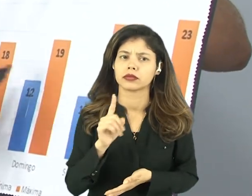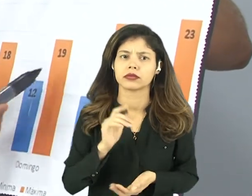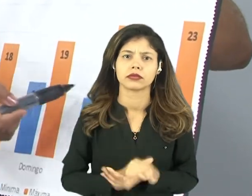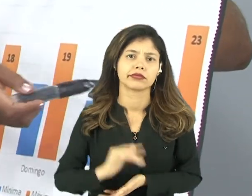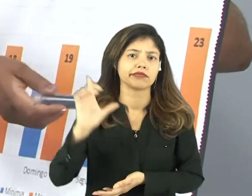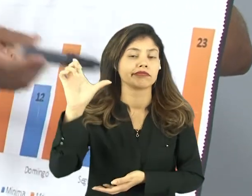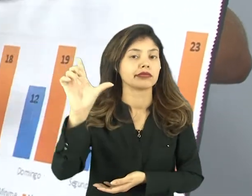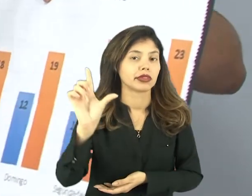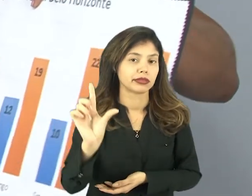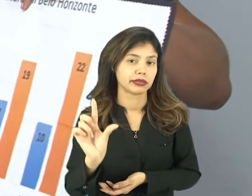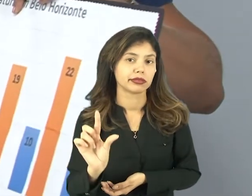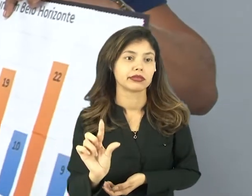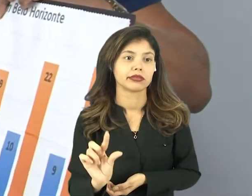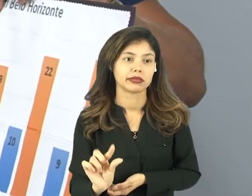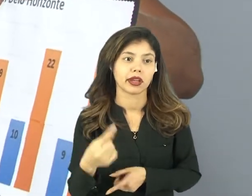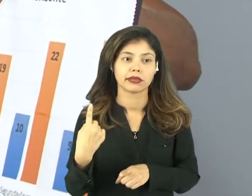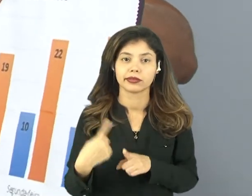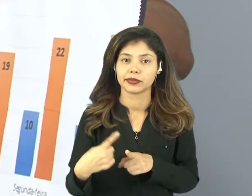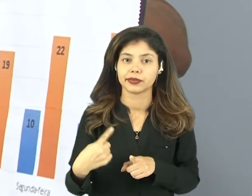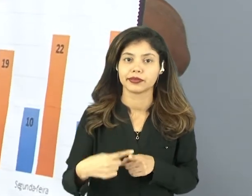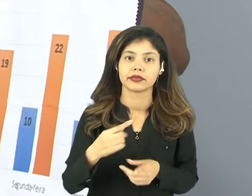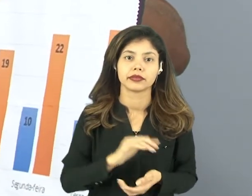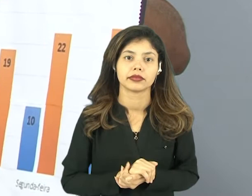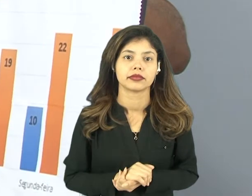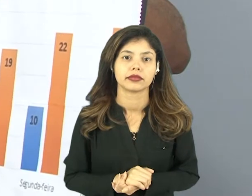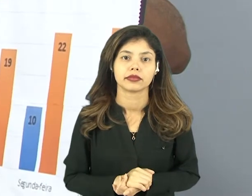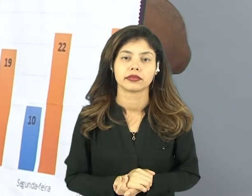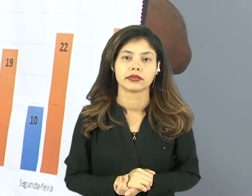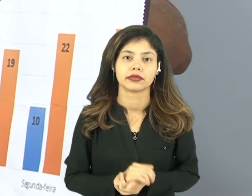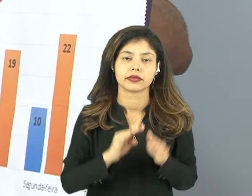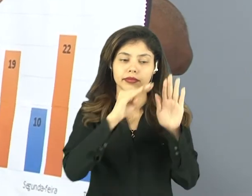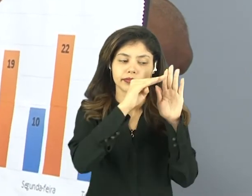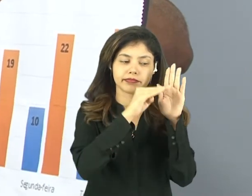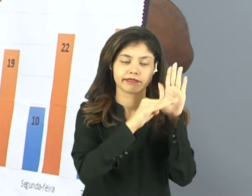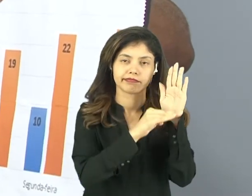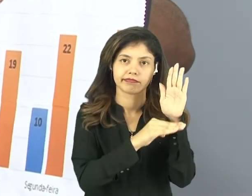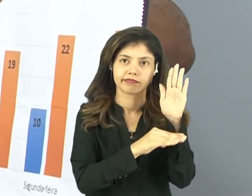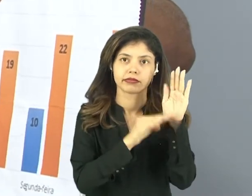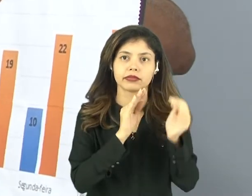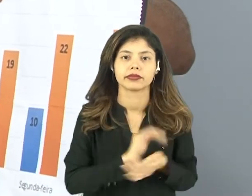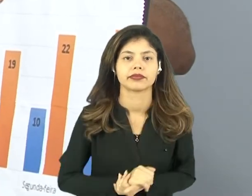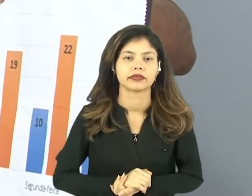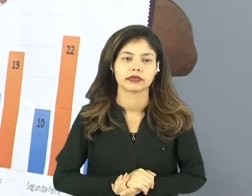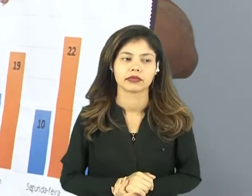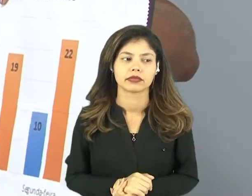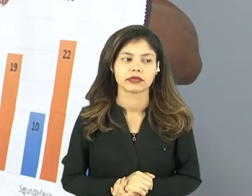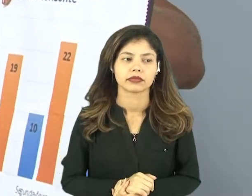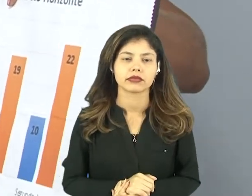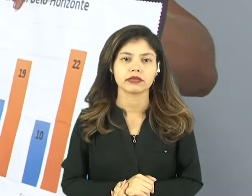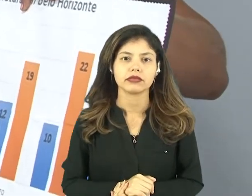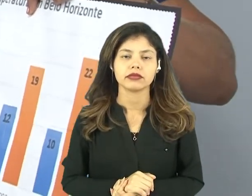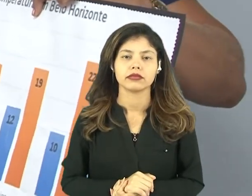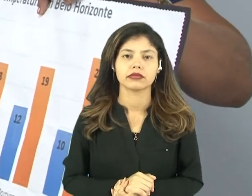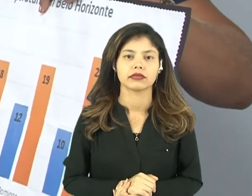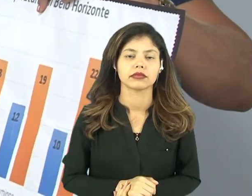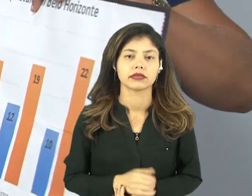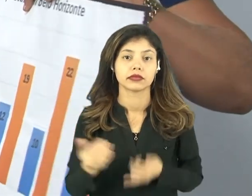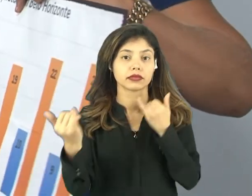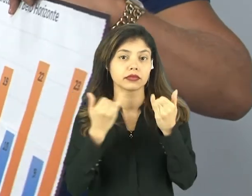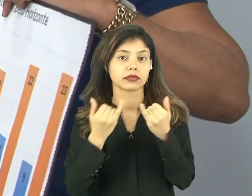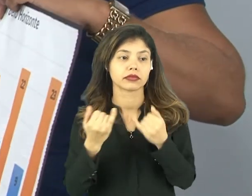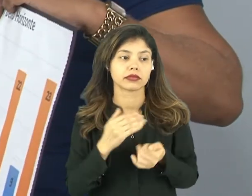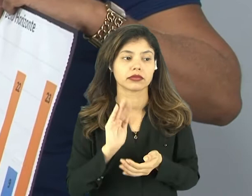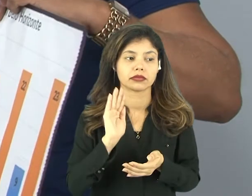vai diminuindo, porque vai, né, descendo o gráfico. Então, é uma afirmação falsa.